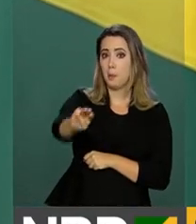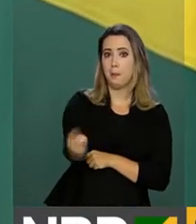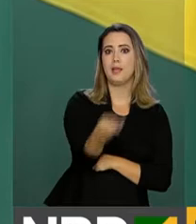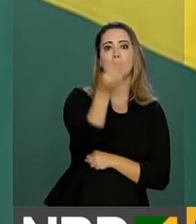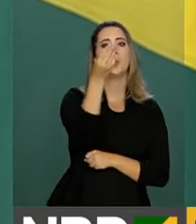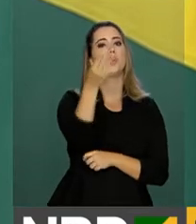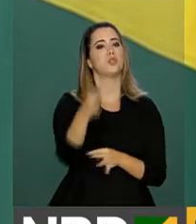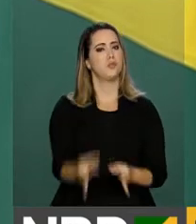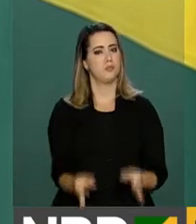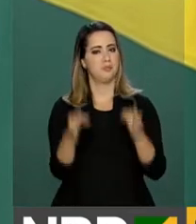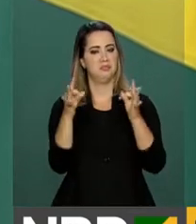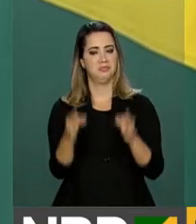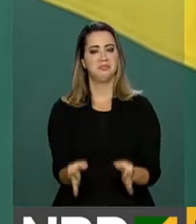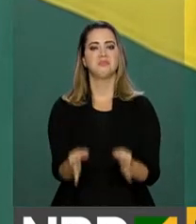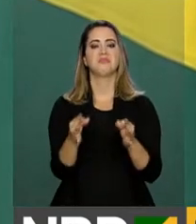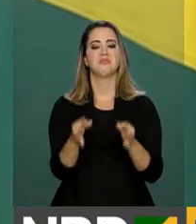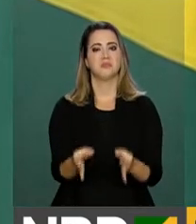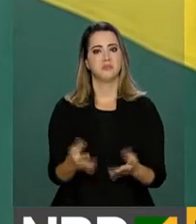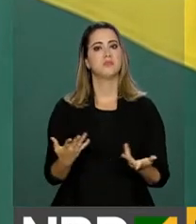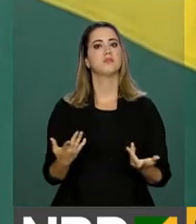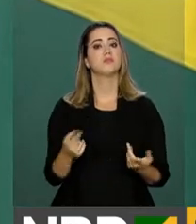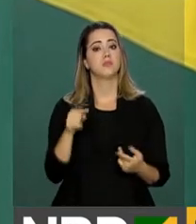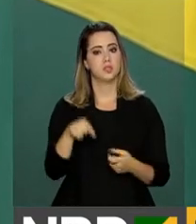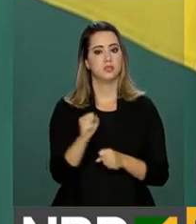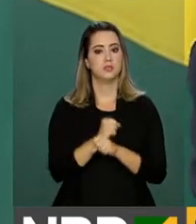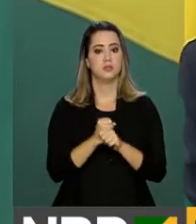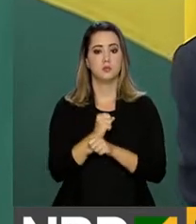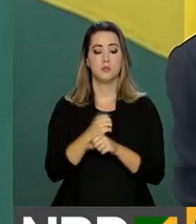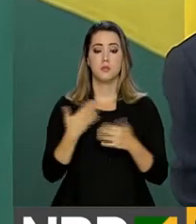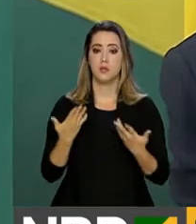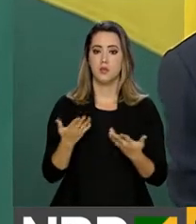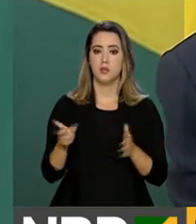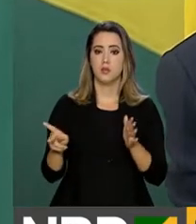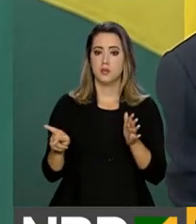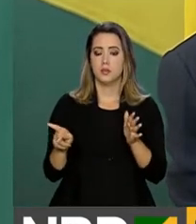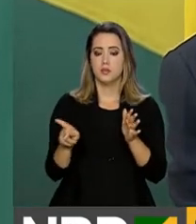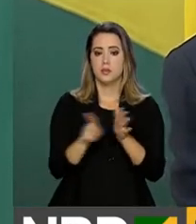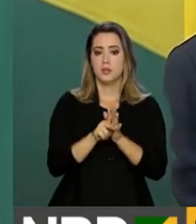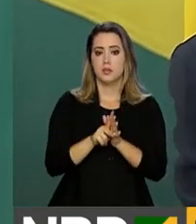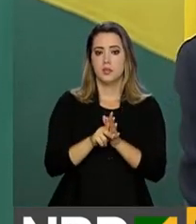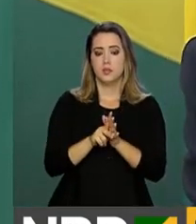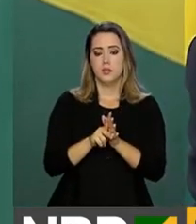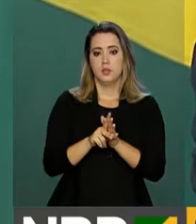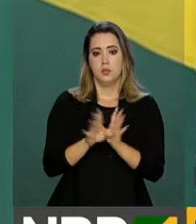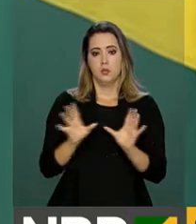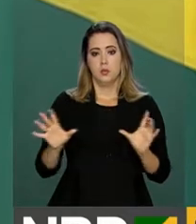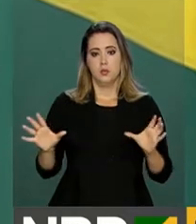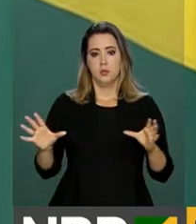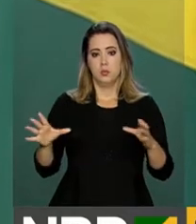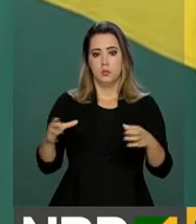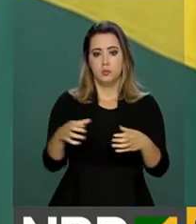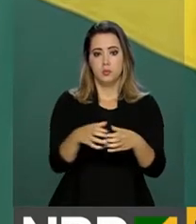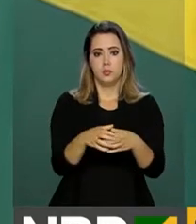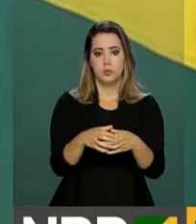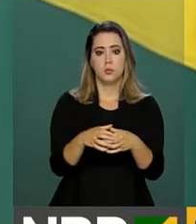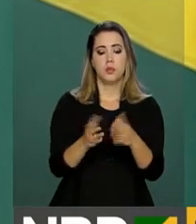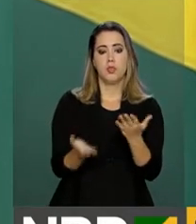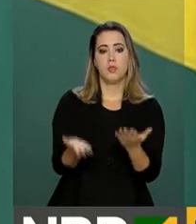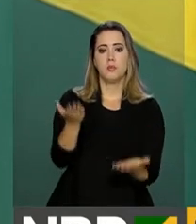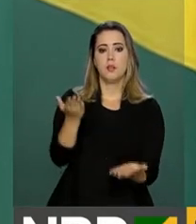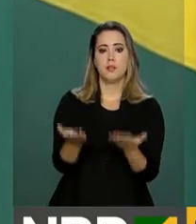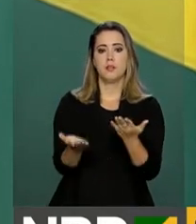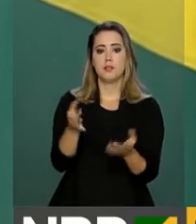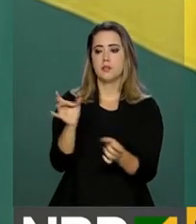toneladas a estimativa para 2010 o próprio para o saldo da balança comercial que estava em